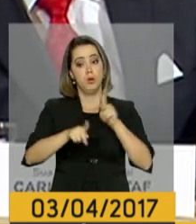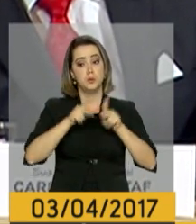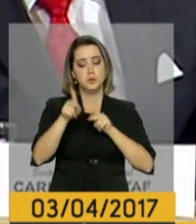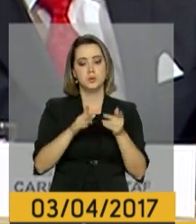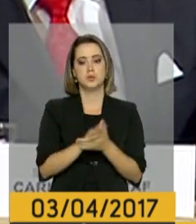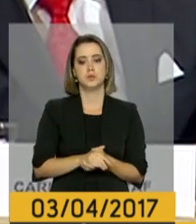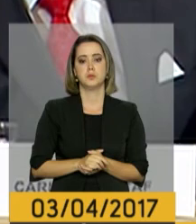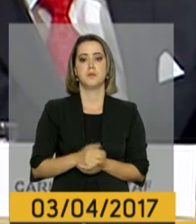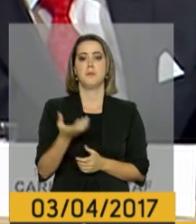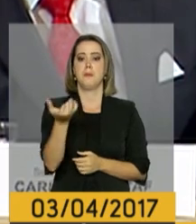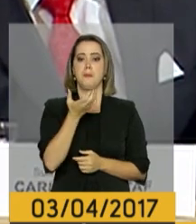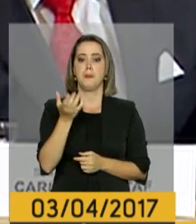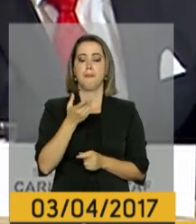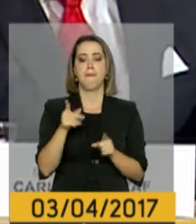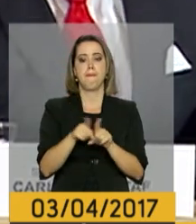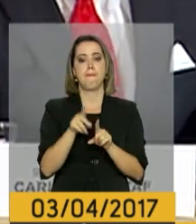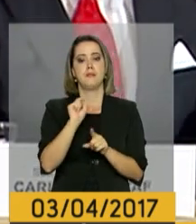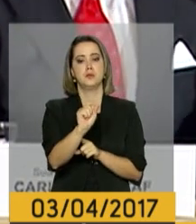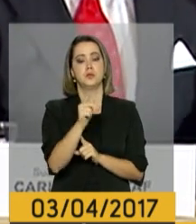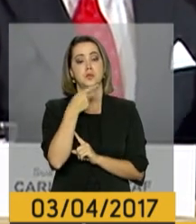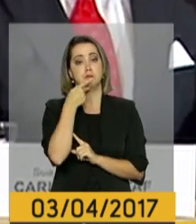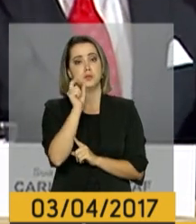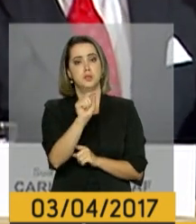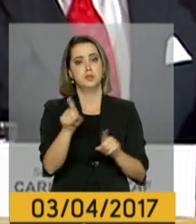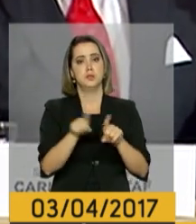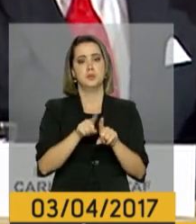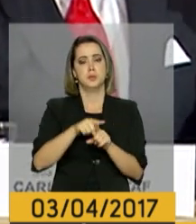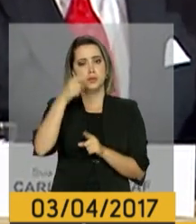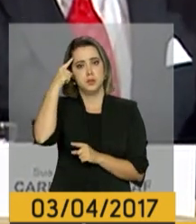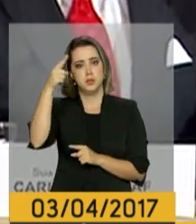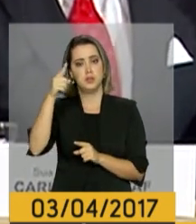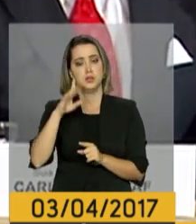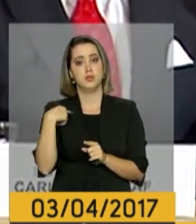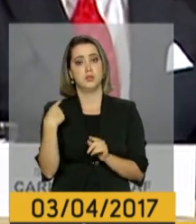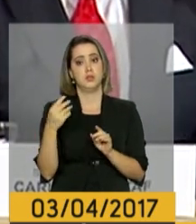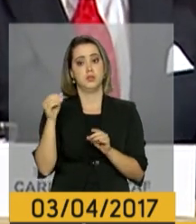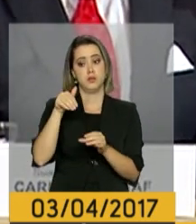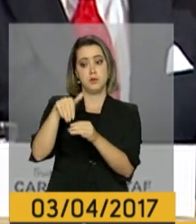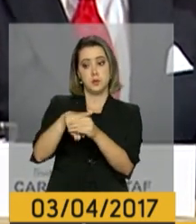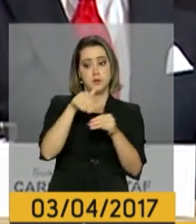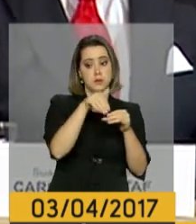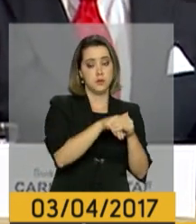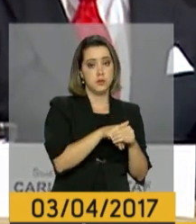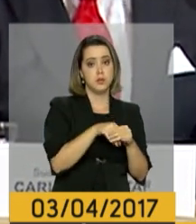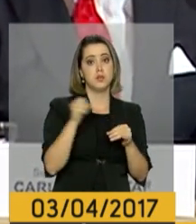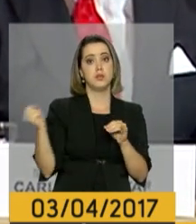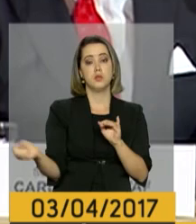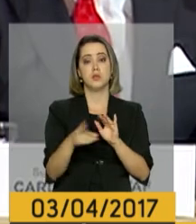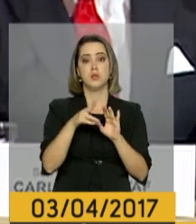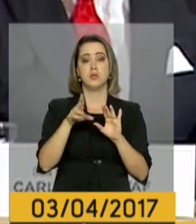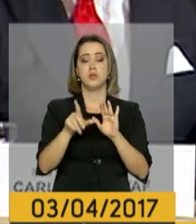quero ressaltar a ideia de que proximamente vamos votar uma modernização